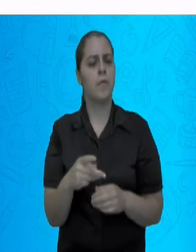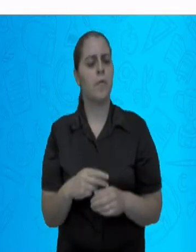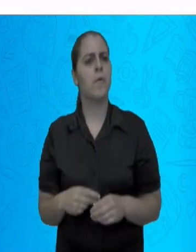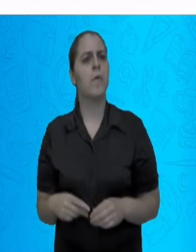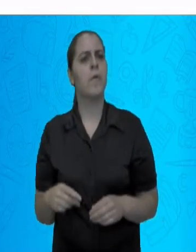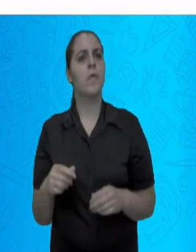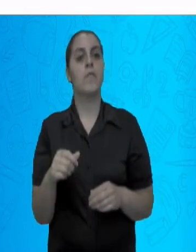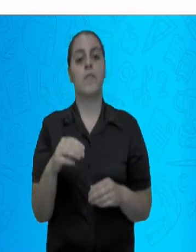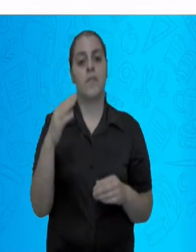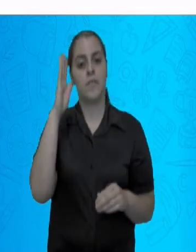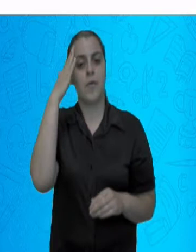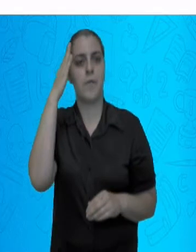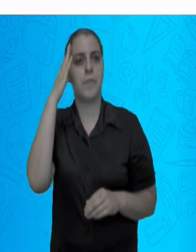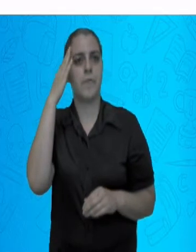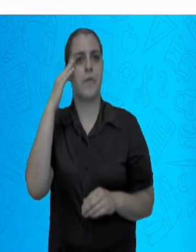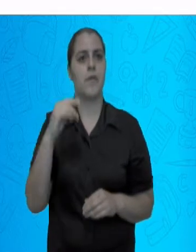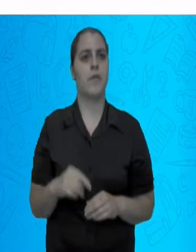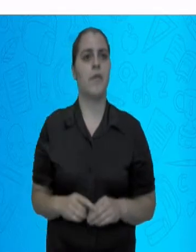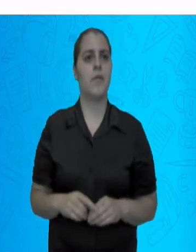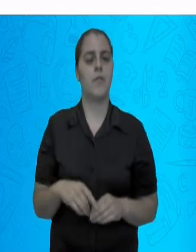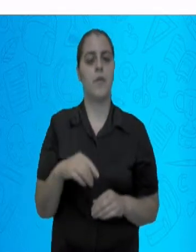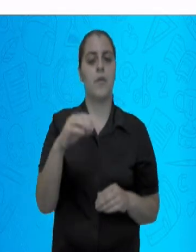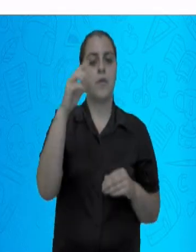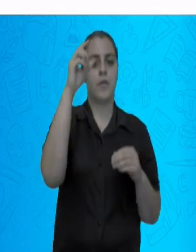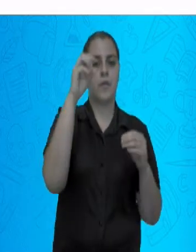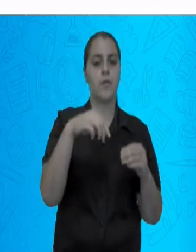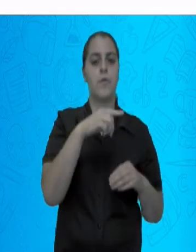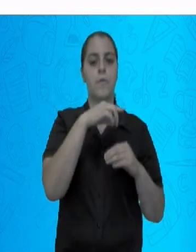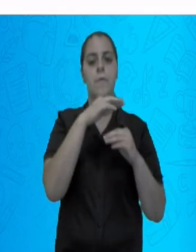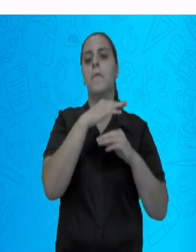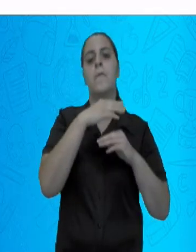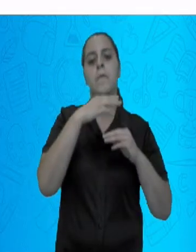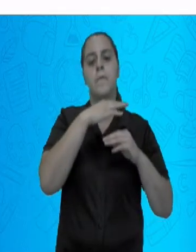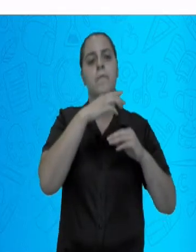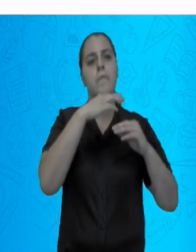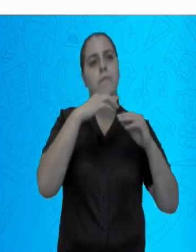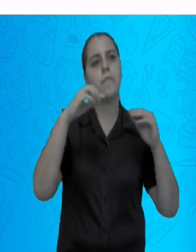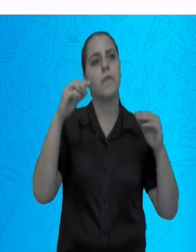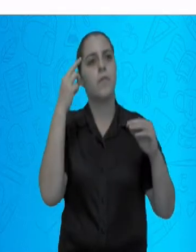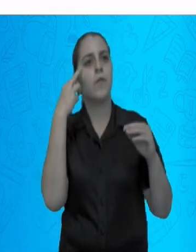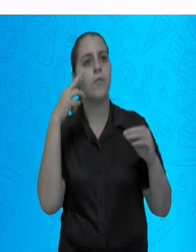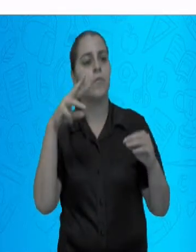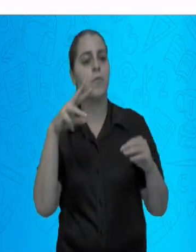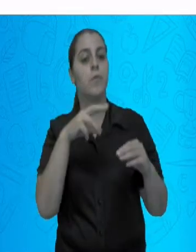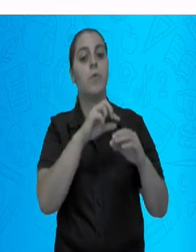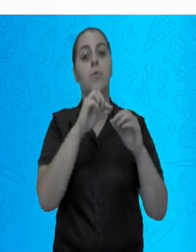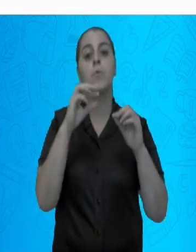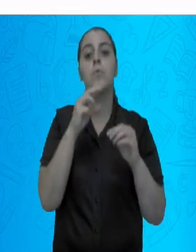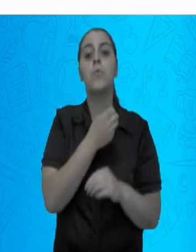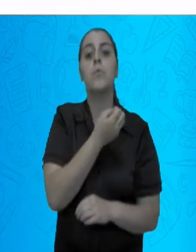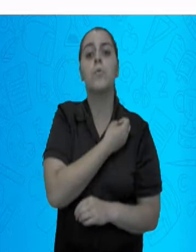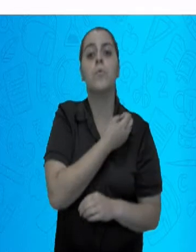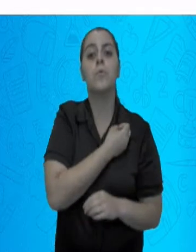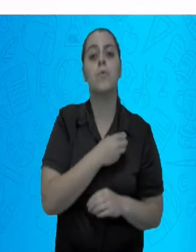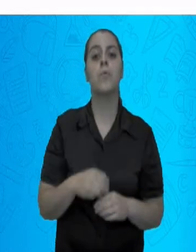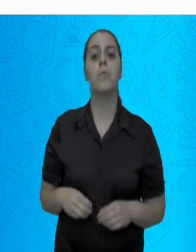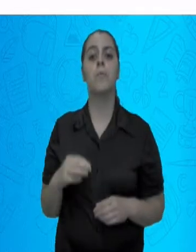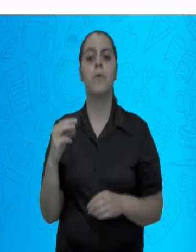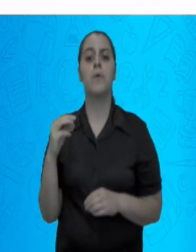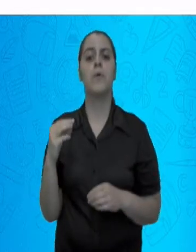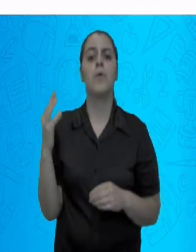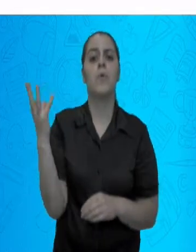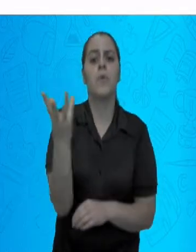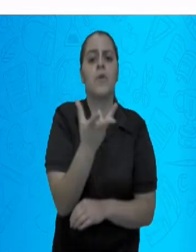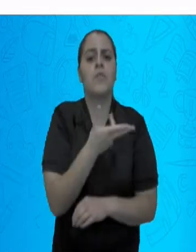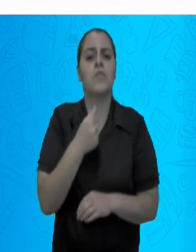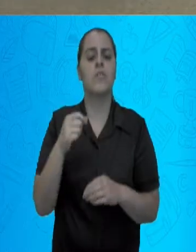que o eixo vertical, ele está nos dando o número de presente, ou seja, a quantidade